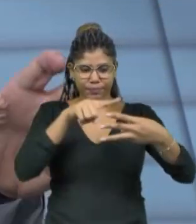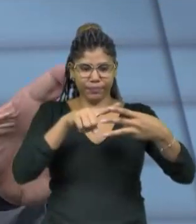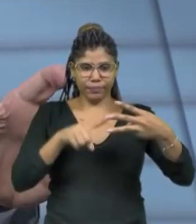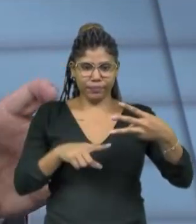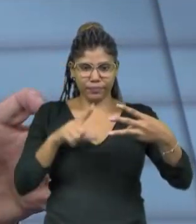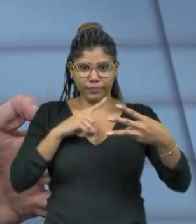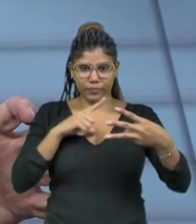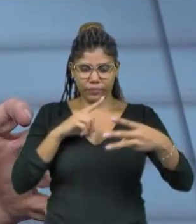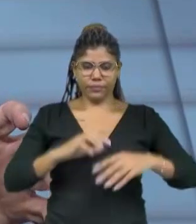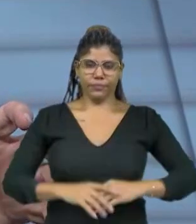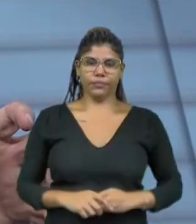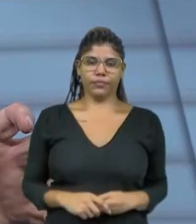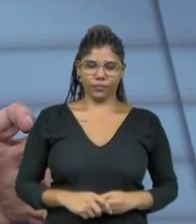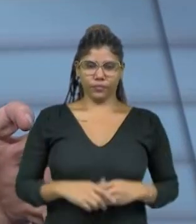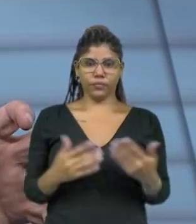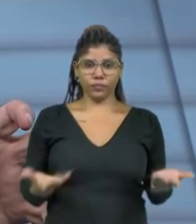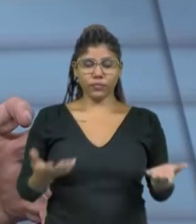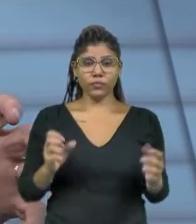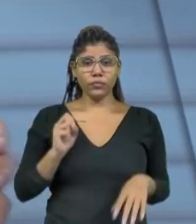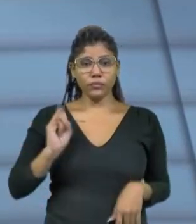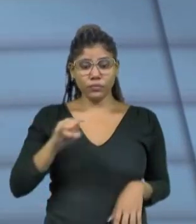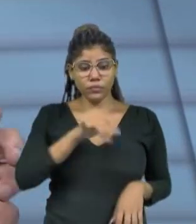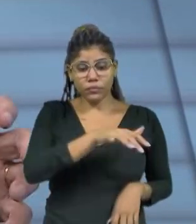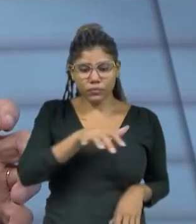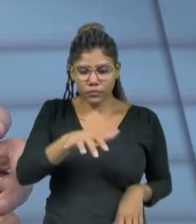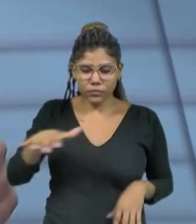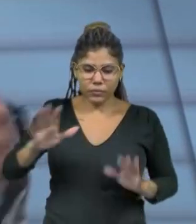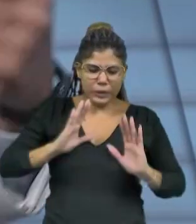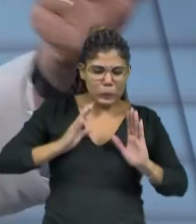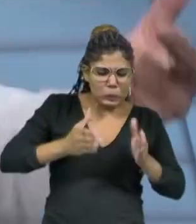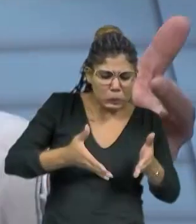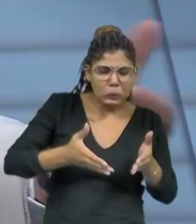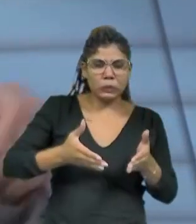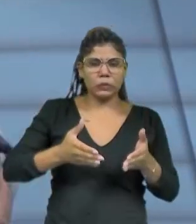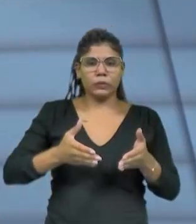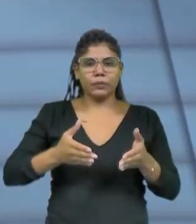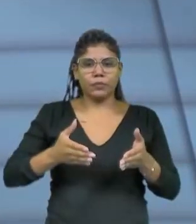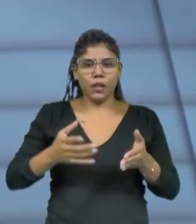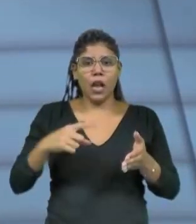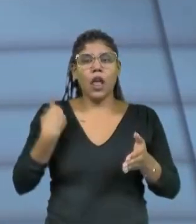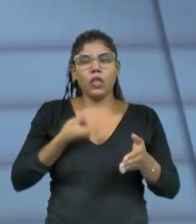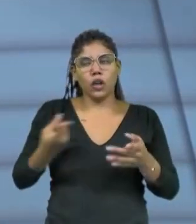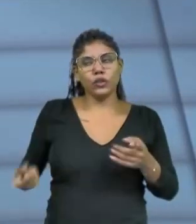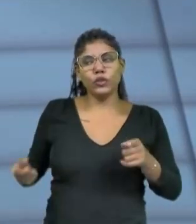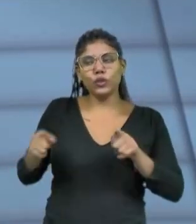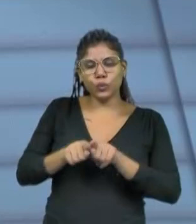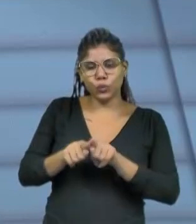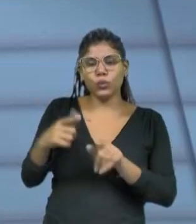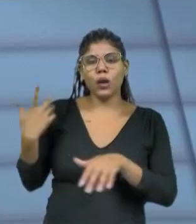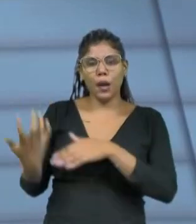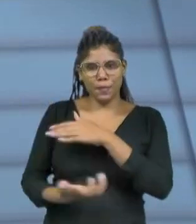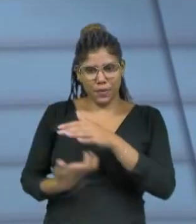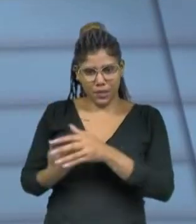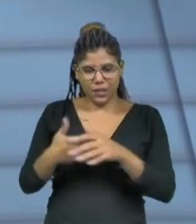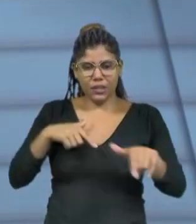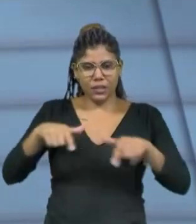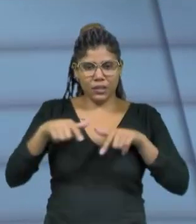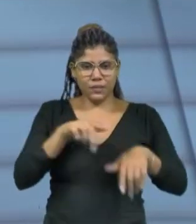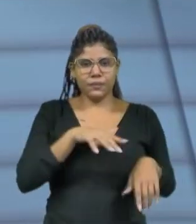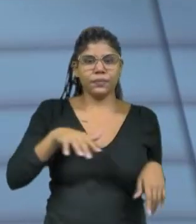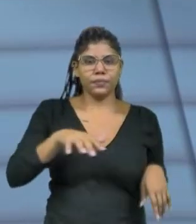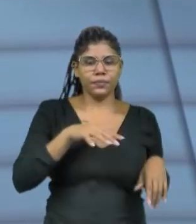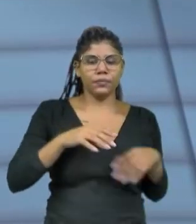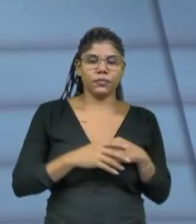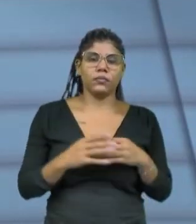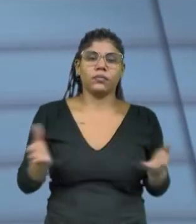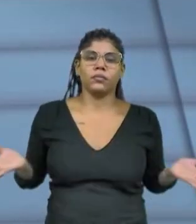Uma vez que esses setores são priorizados, a gente trabalhou junto com o setor privado, as empresas que compõem esses setores, nós estamos